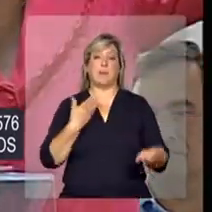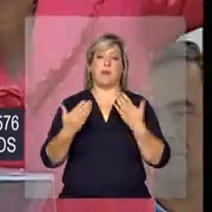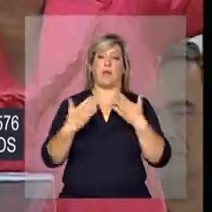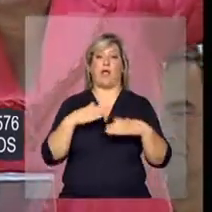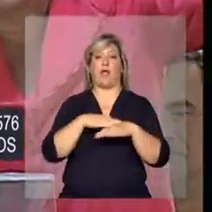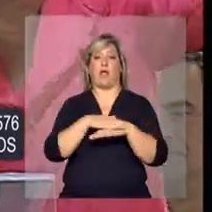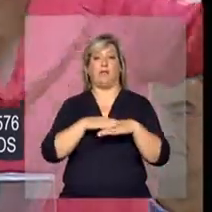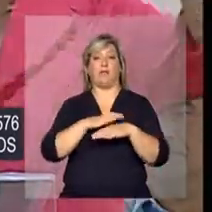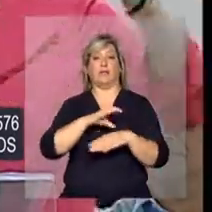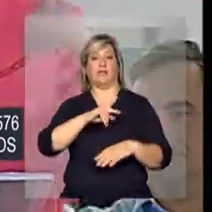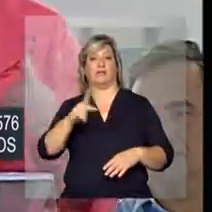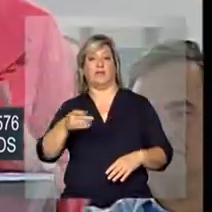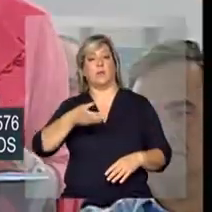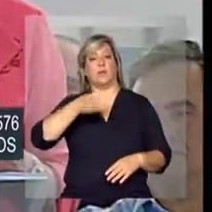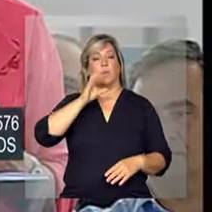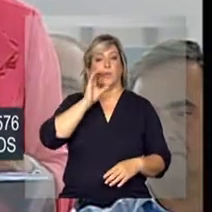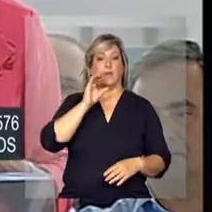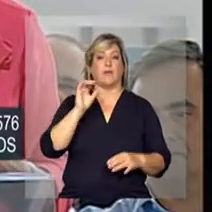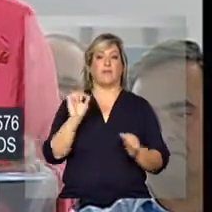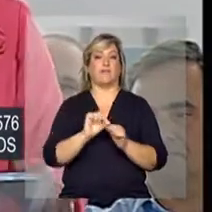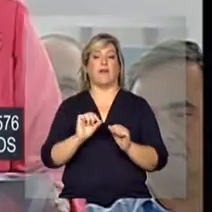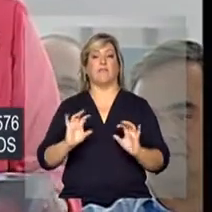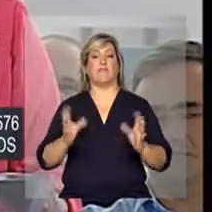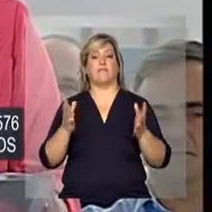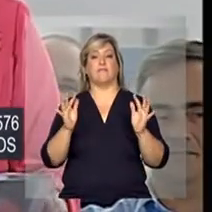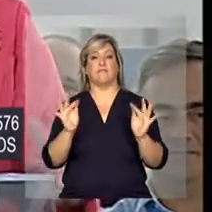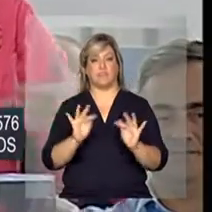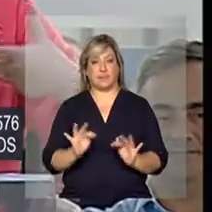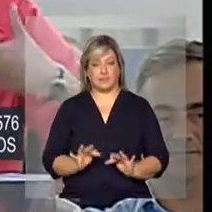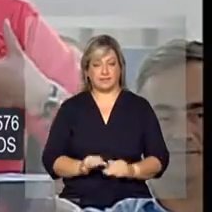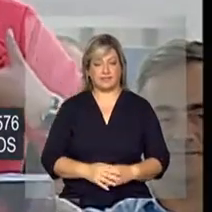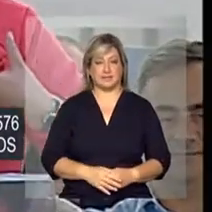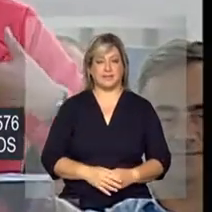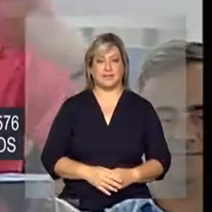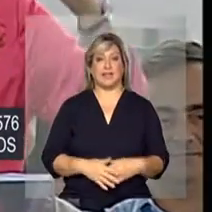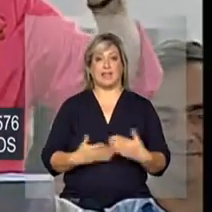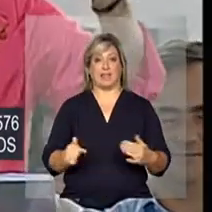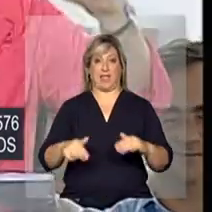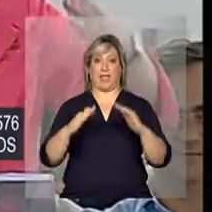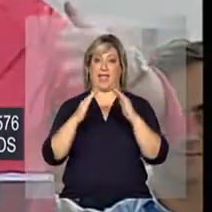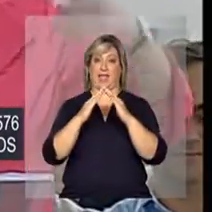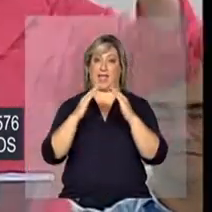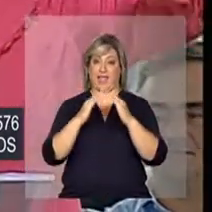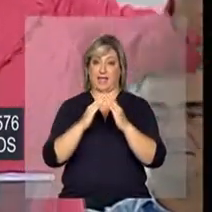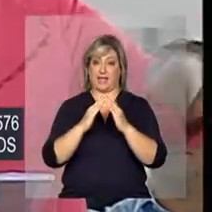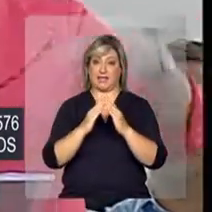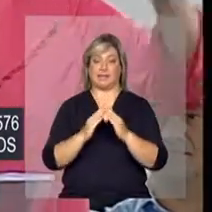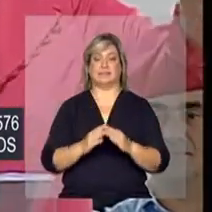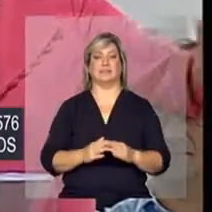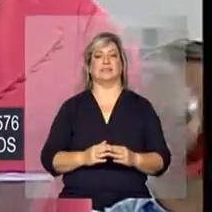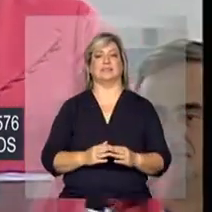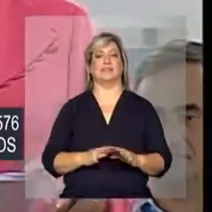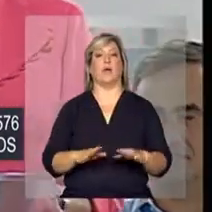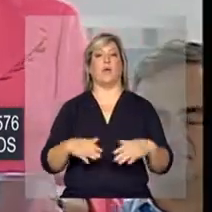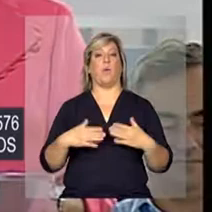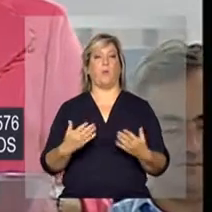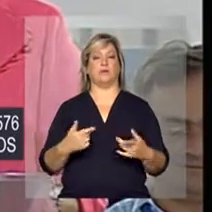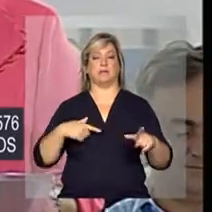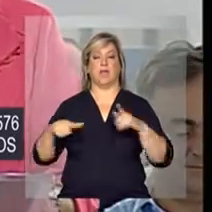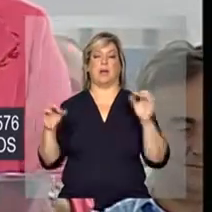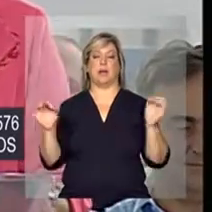toma uma cervejinha, faz uma festinha, a casa onde a gente volta do trabalho e